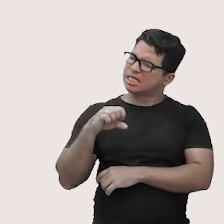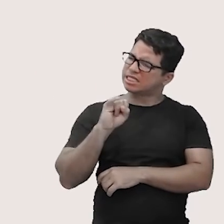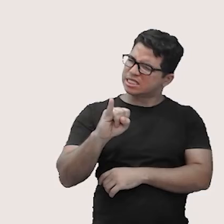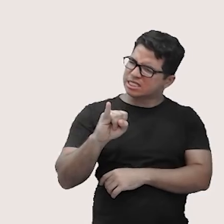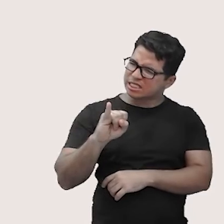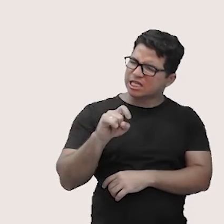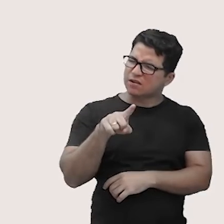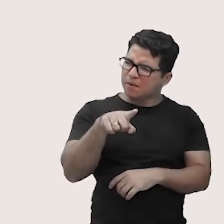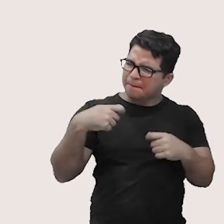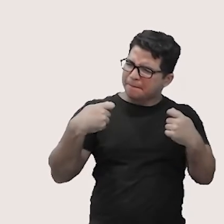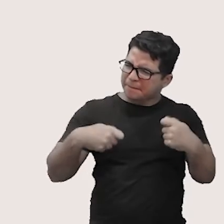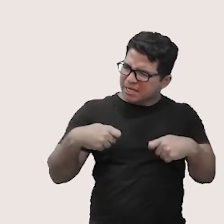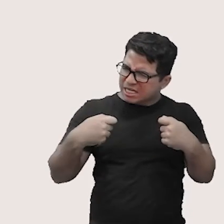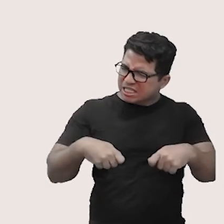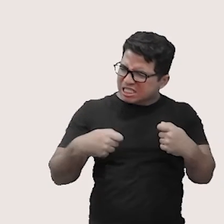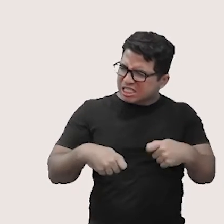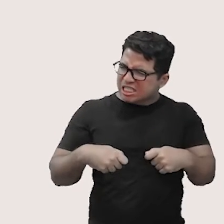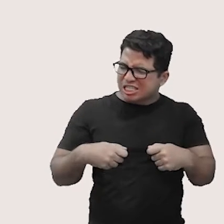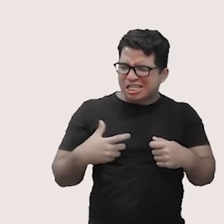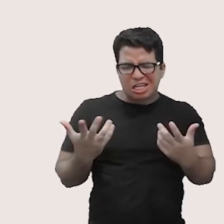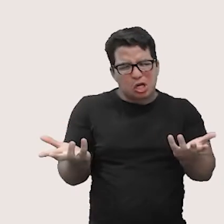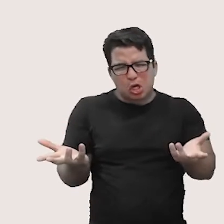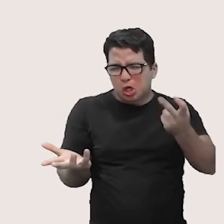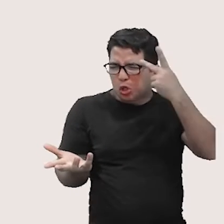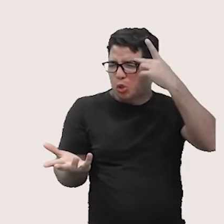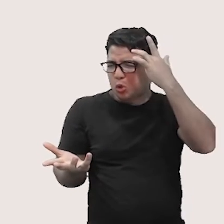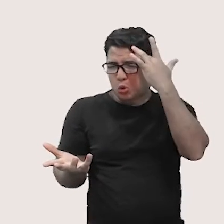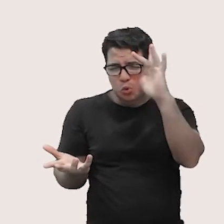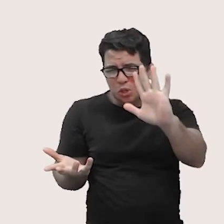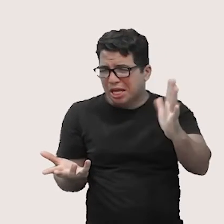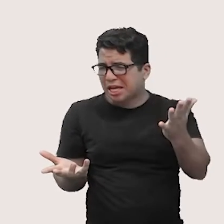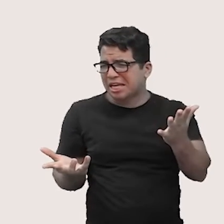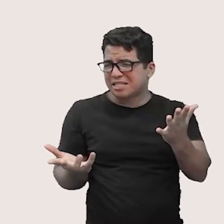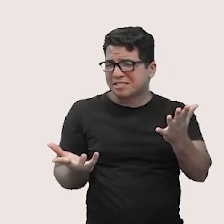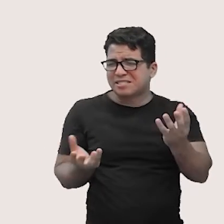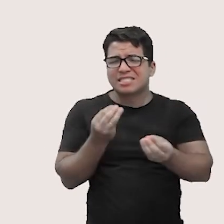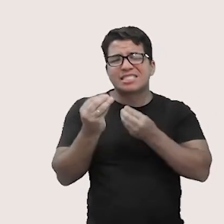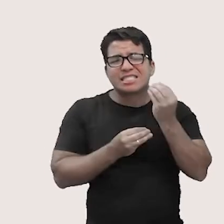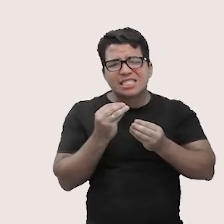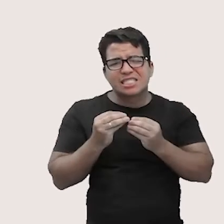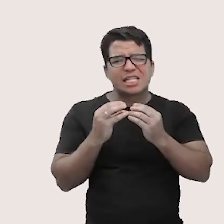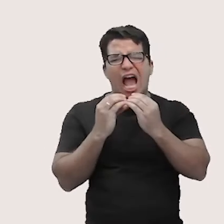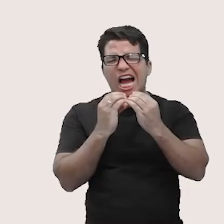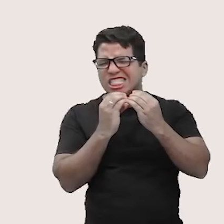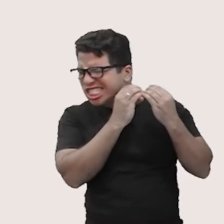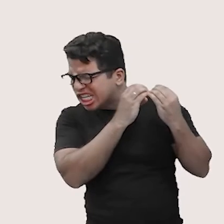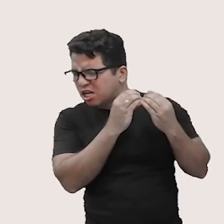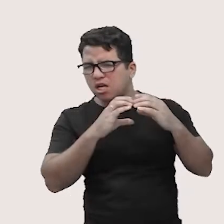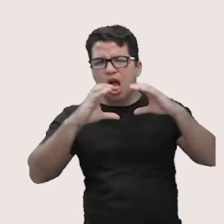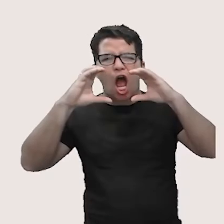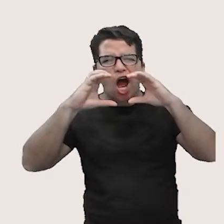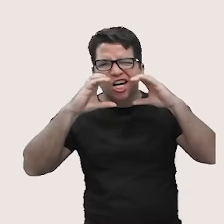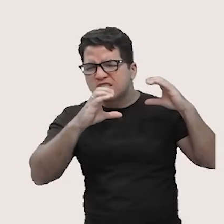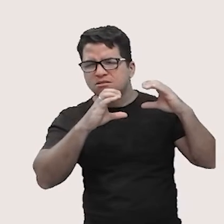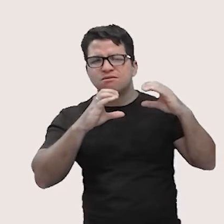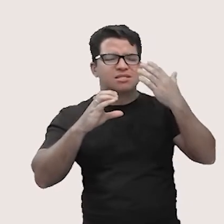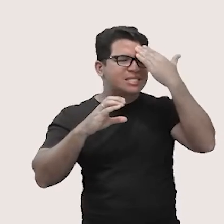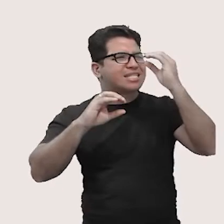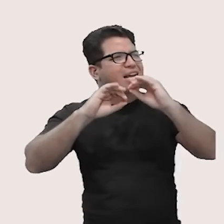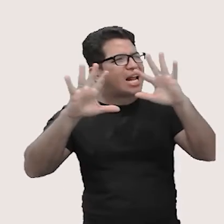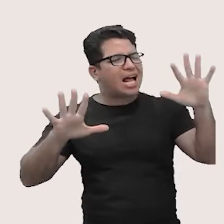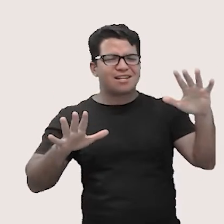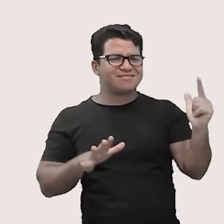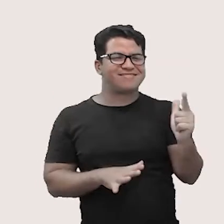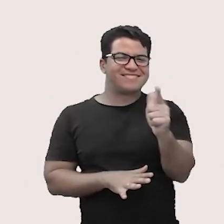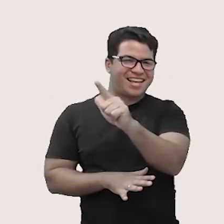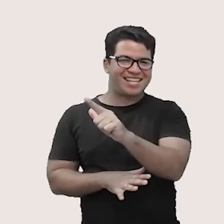né, o mistério, né, se era bife ou sanduíche, ainda não estava muito claro isso. E a cara de